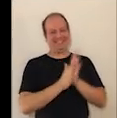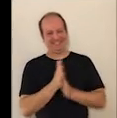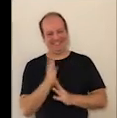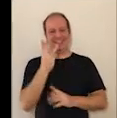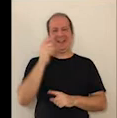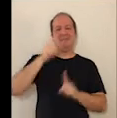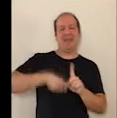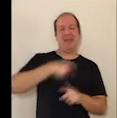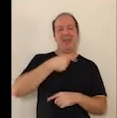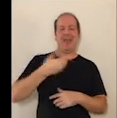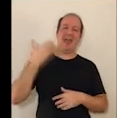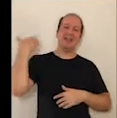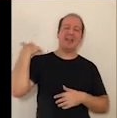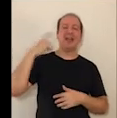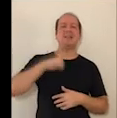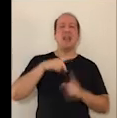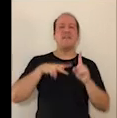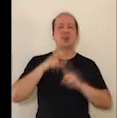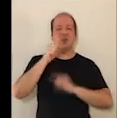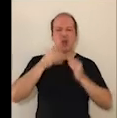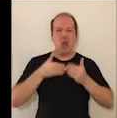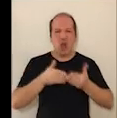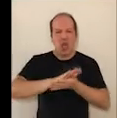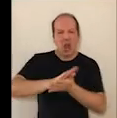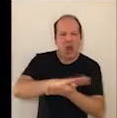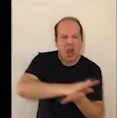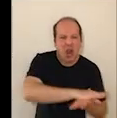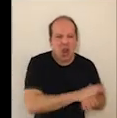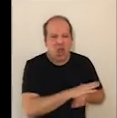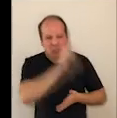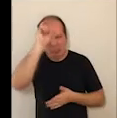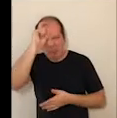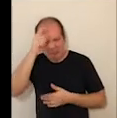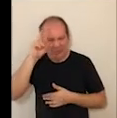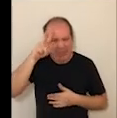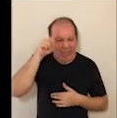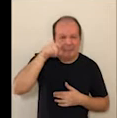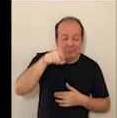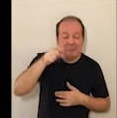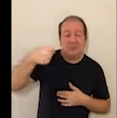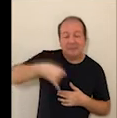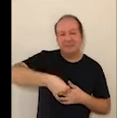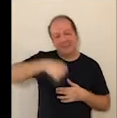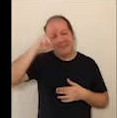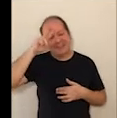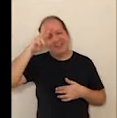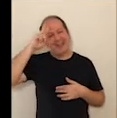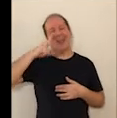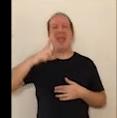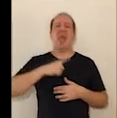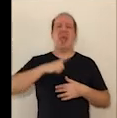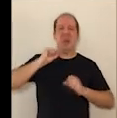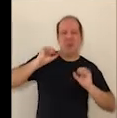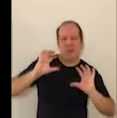tempos atrás, quando chegou a nossa frota vitoriosa que massacrou os turcos em Chipre, lembra? Sei. Teve